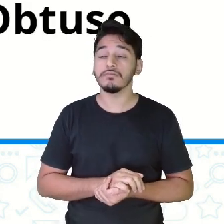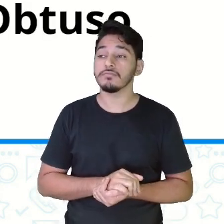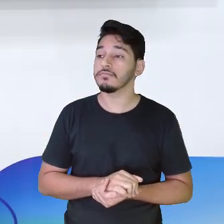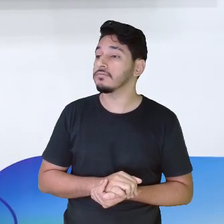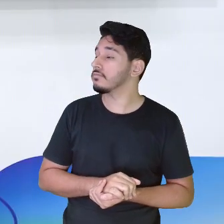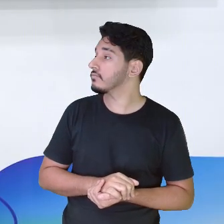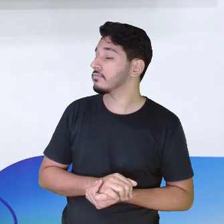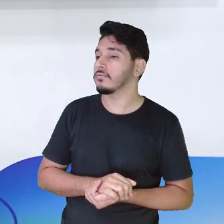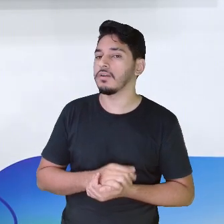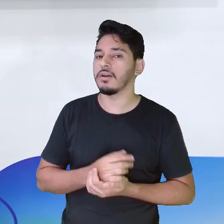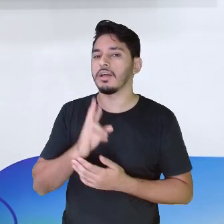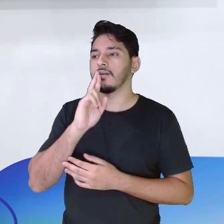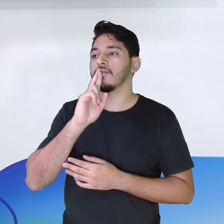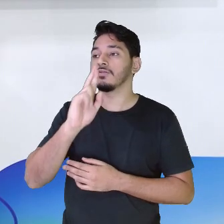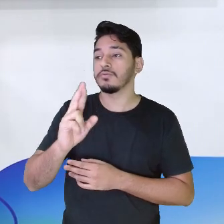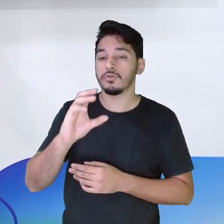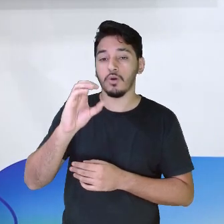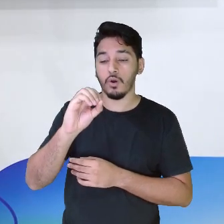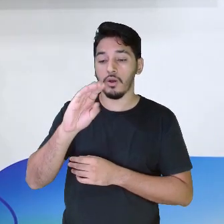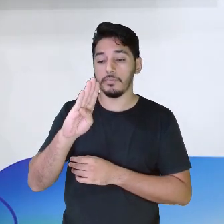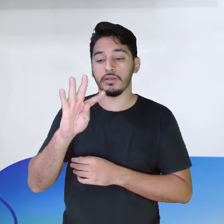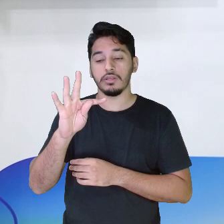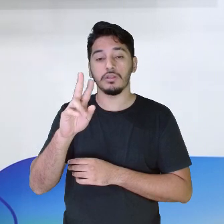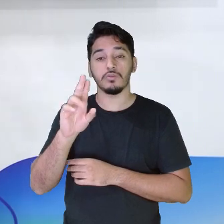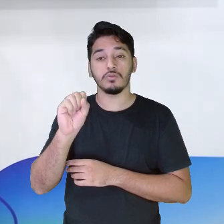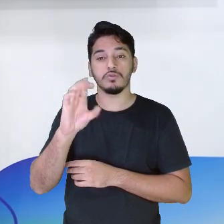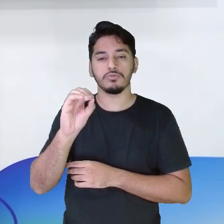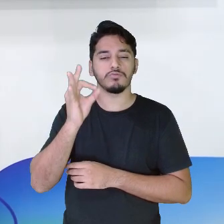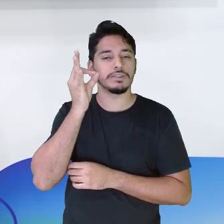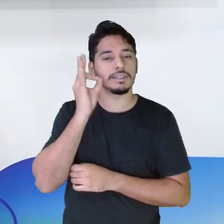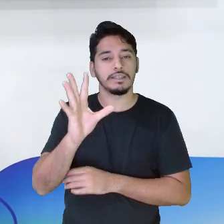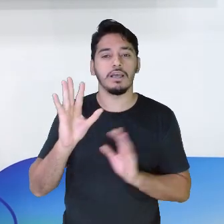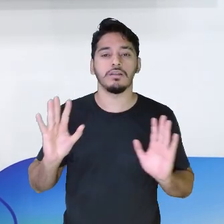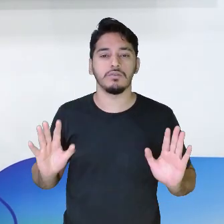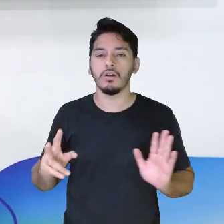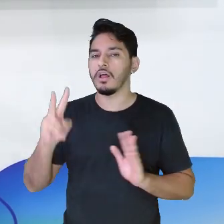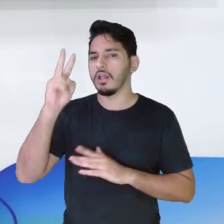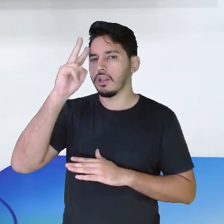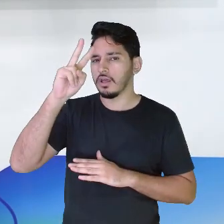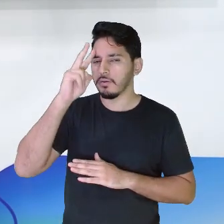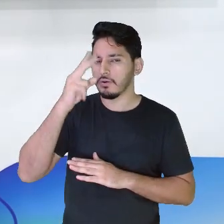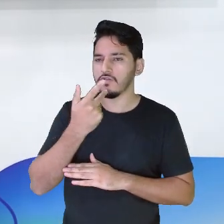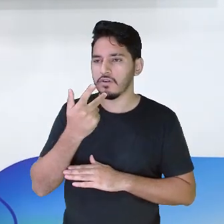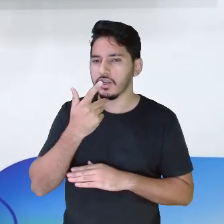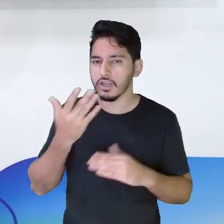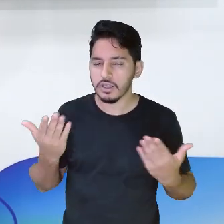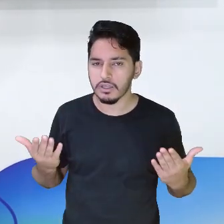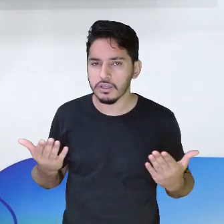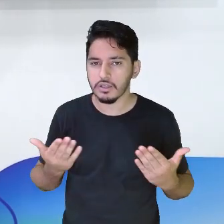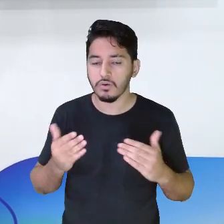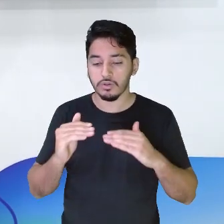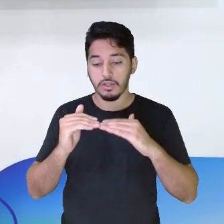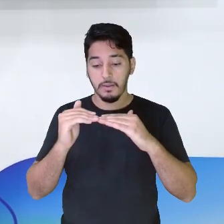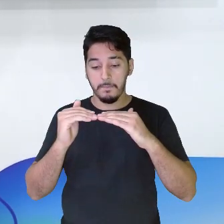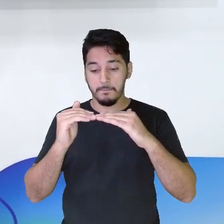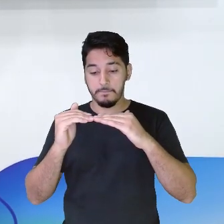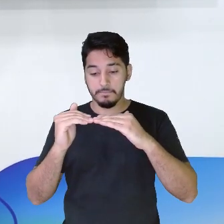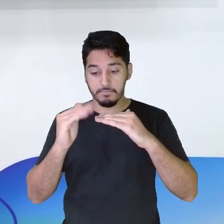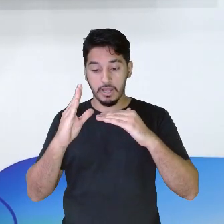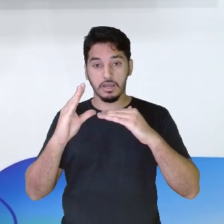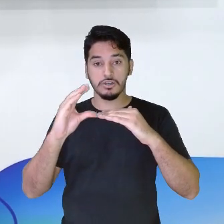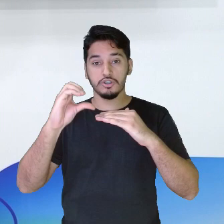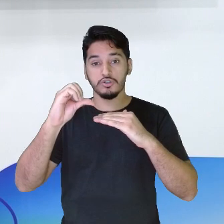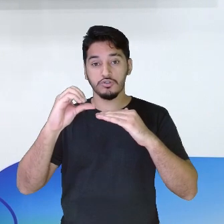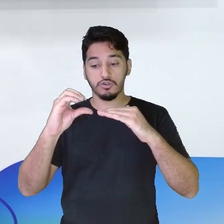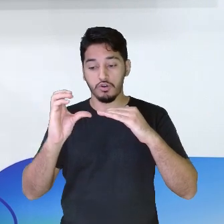Para quem respondeu obtuso, está correto. Lembra que eu falei quando ele é